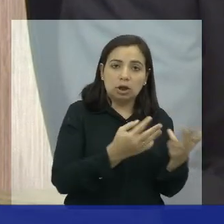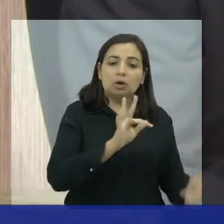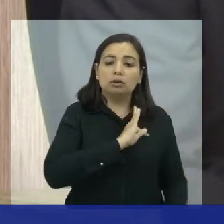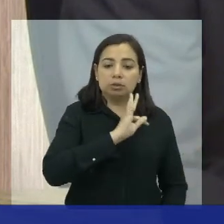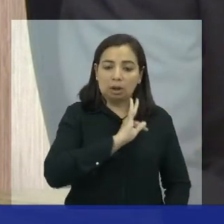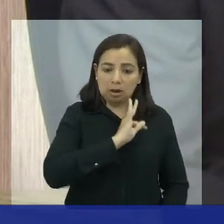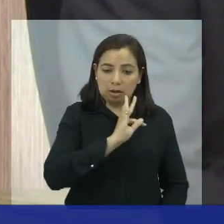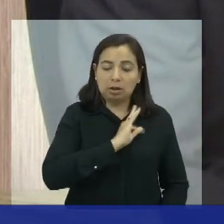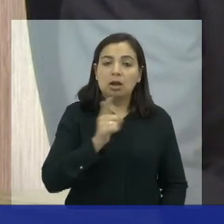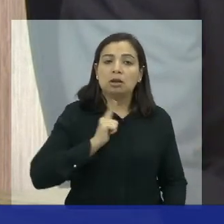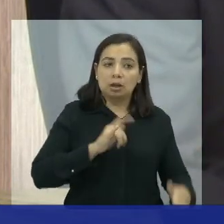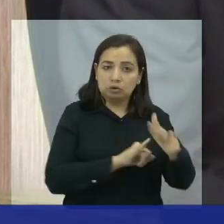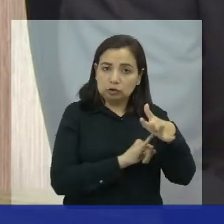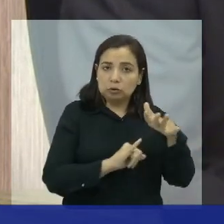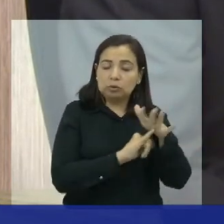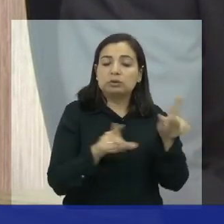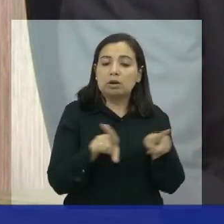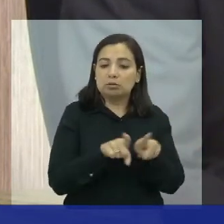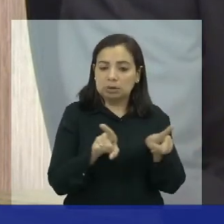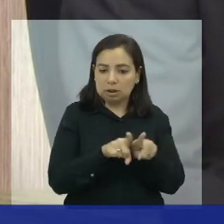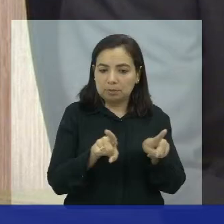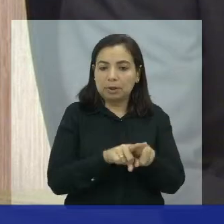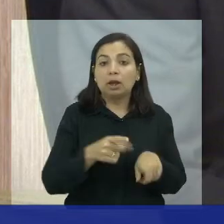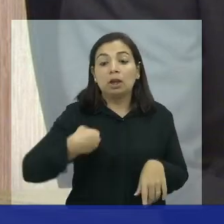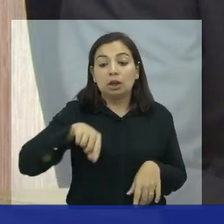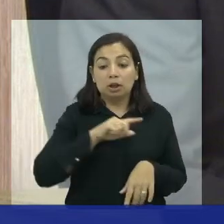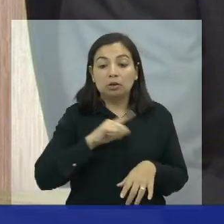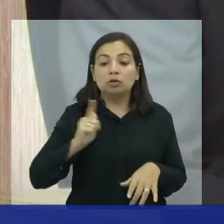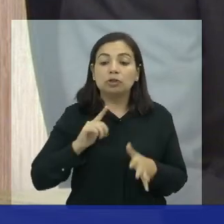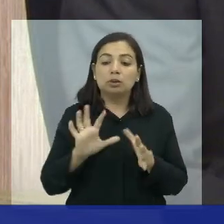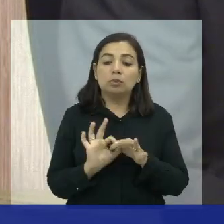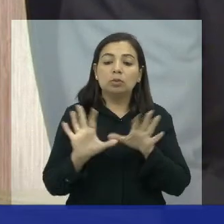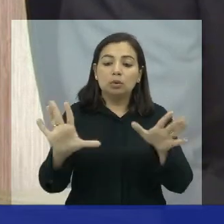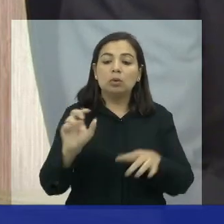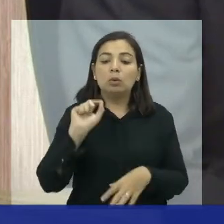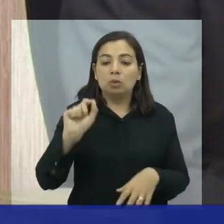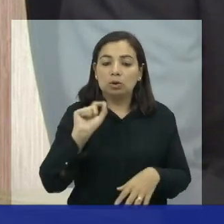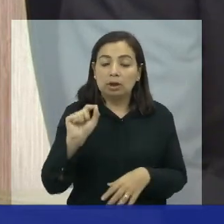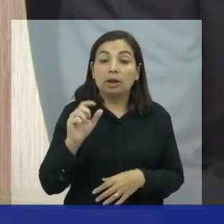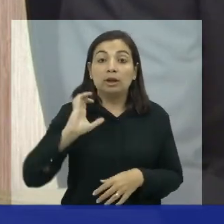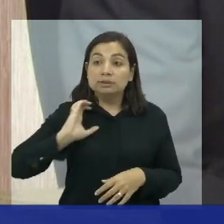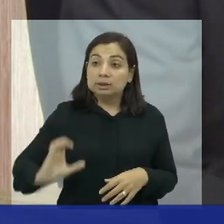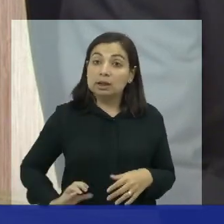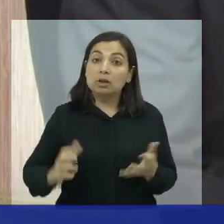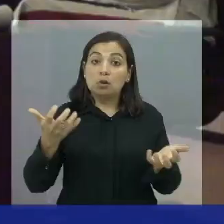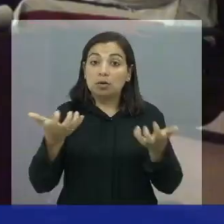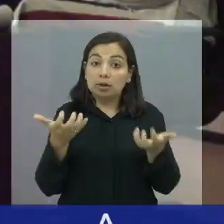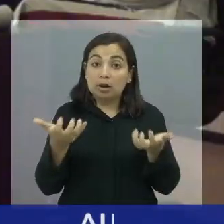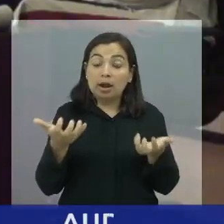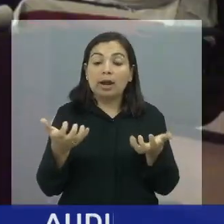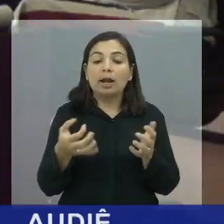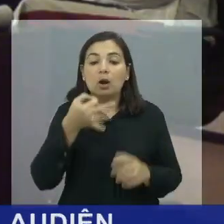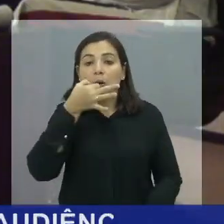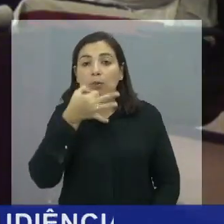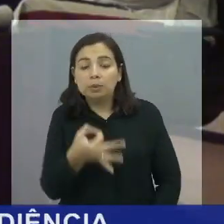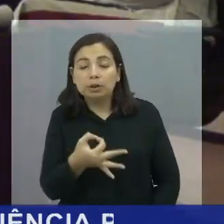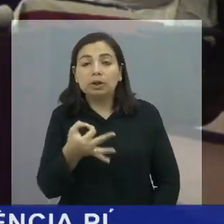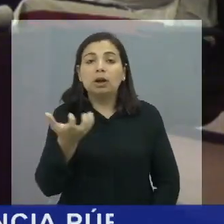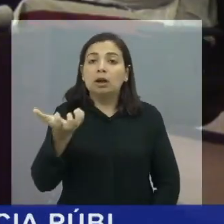com instituições, e também estamos disponíveis para sentar com cidadãos que queiram apresentar suas